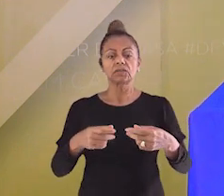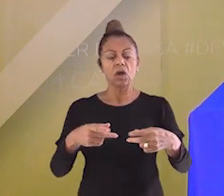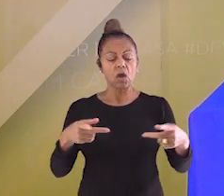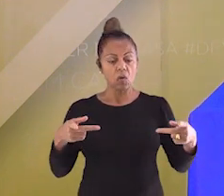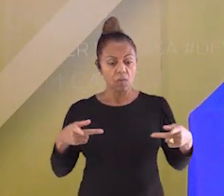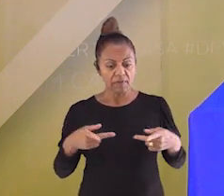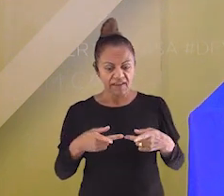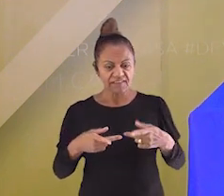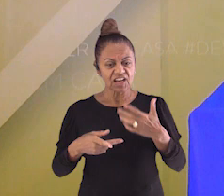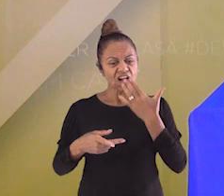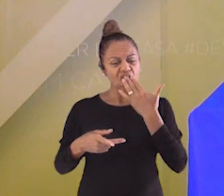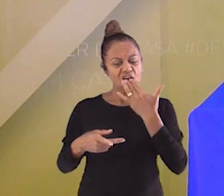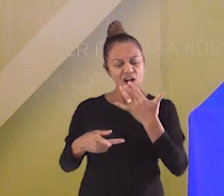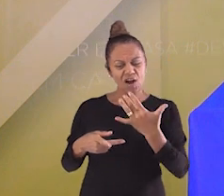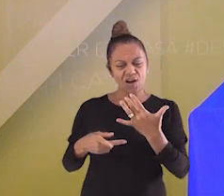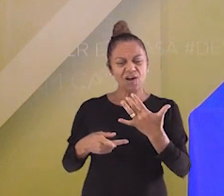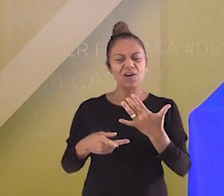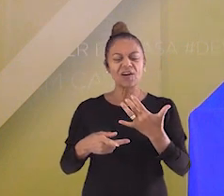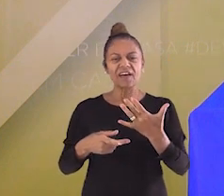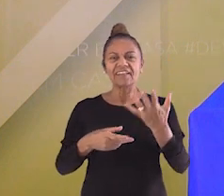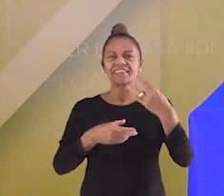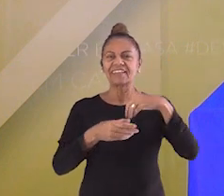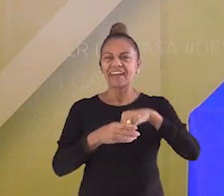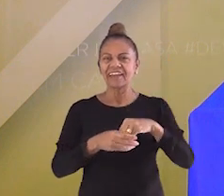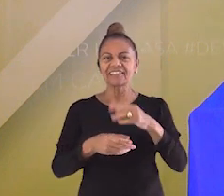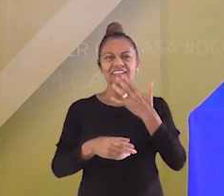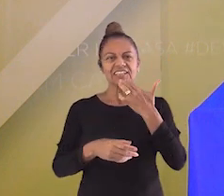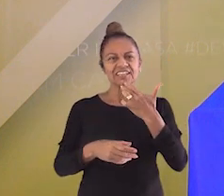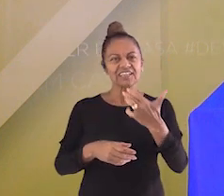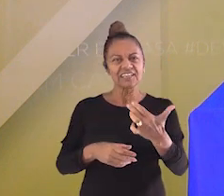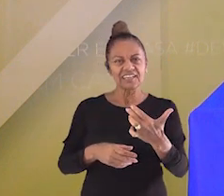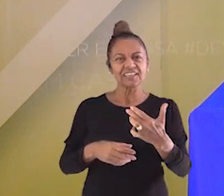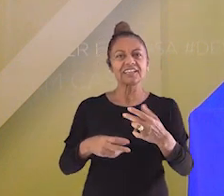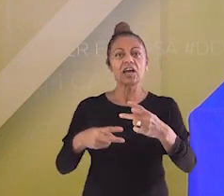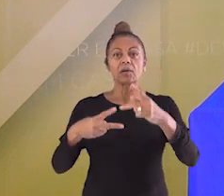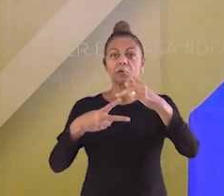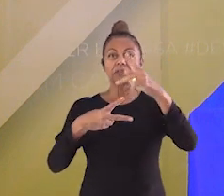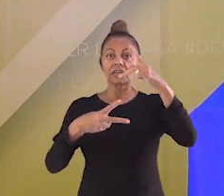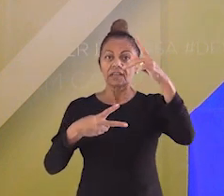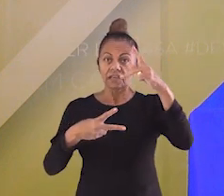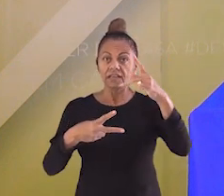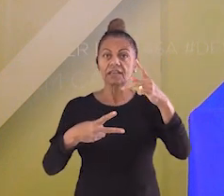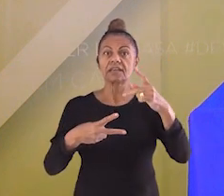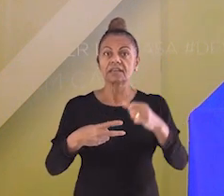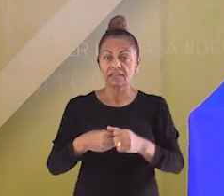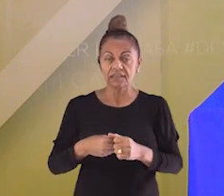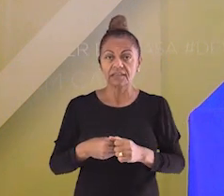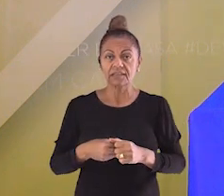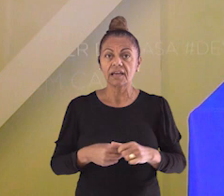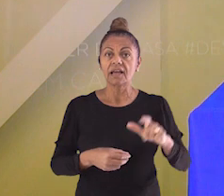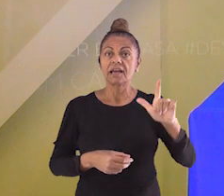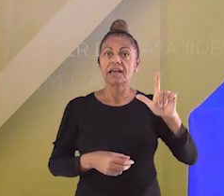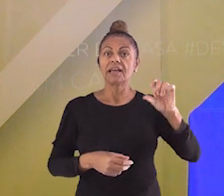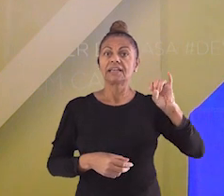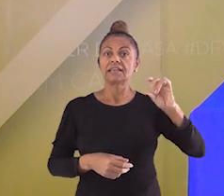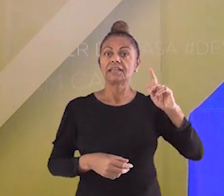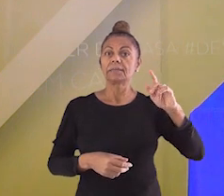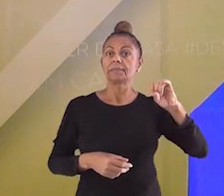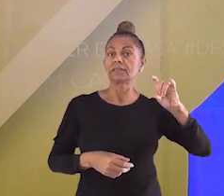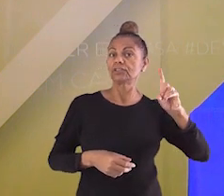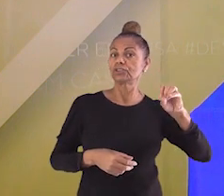né, Larissa? Exatamente, um prato repleto de nutrientes, colorido e sendo fontes de vitaminas,